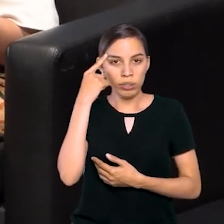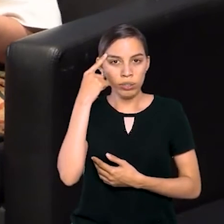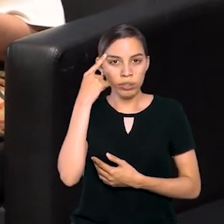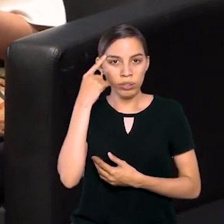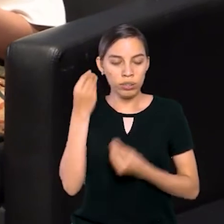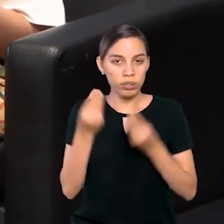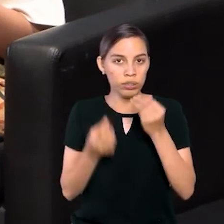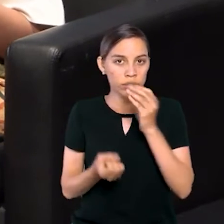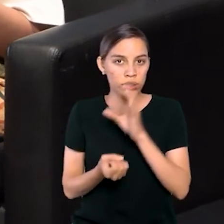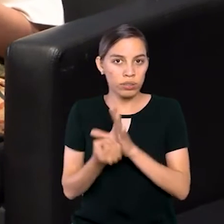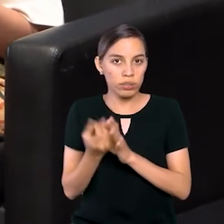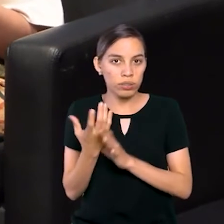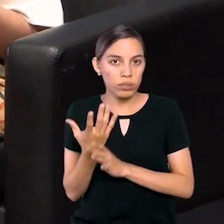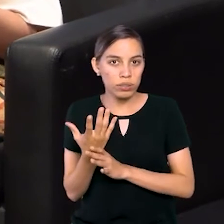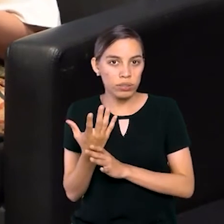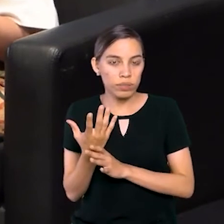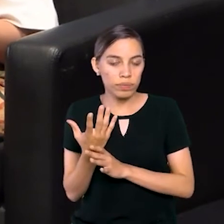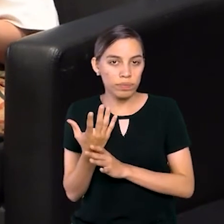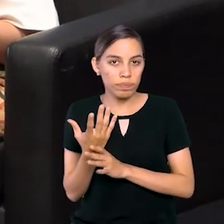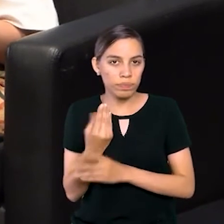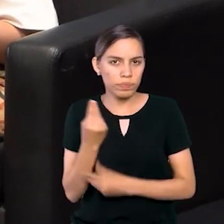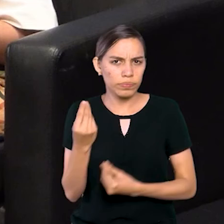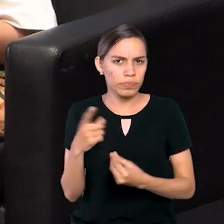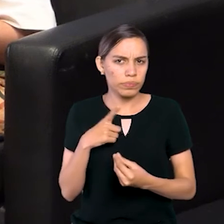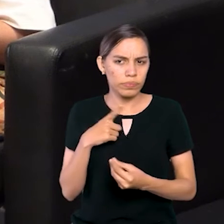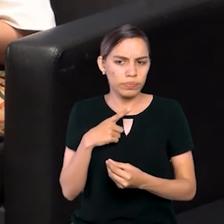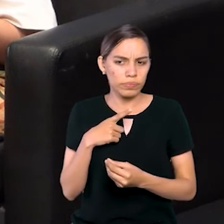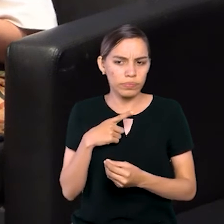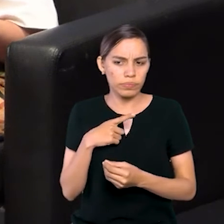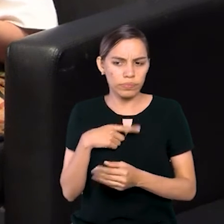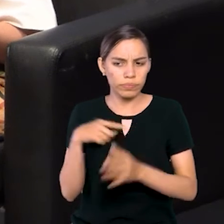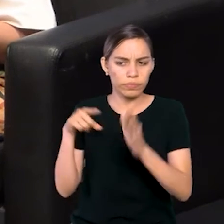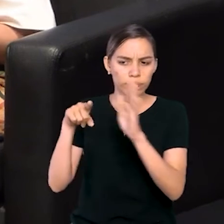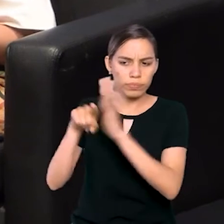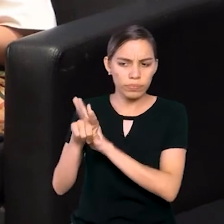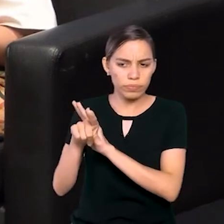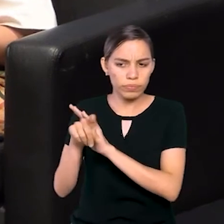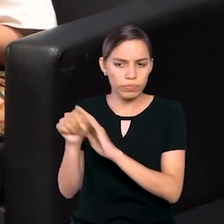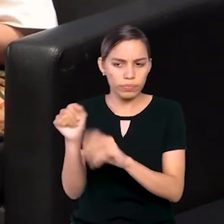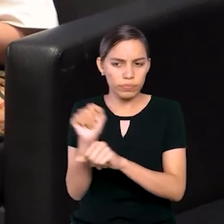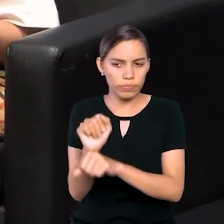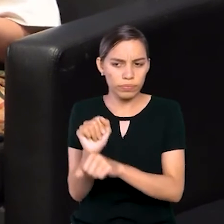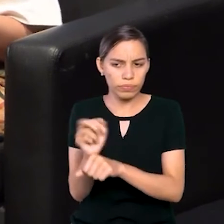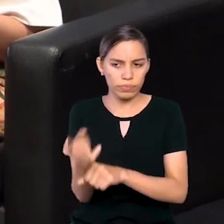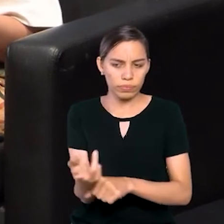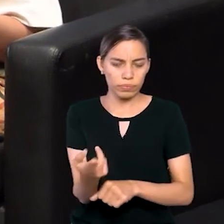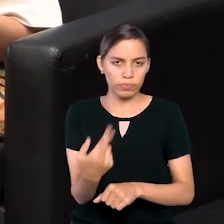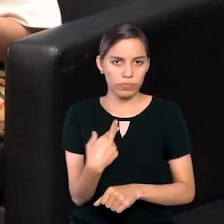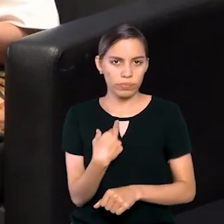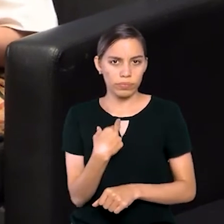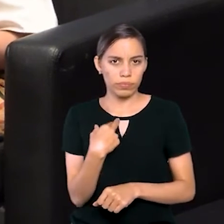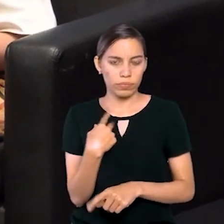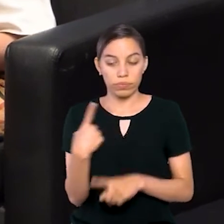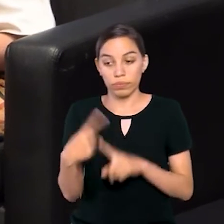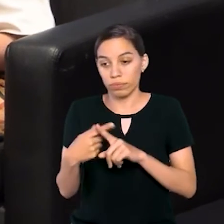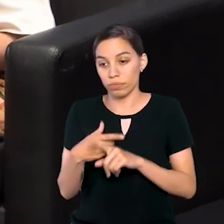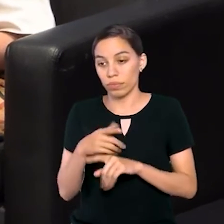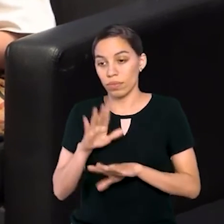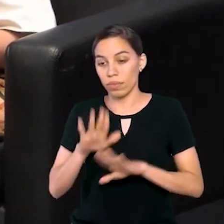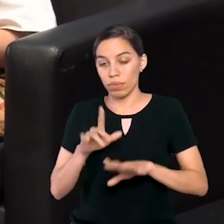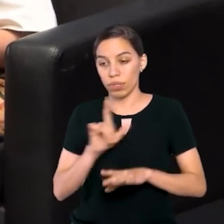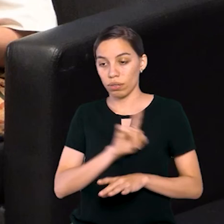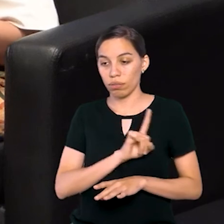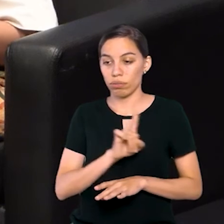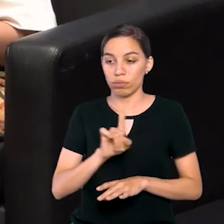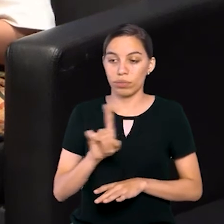autoria, de ter esse retorno com a comunidade, né, é algo que os parentes comentam muito, de que às vezes tem essa